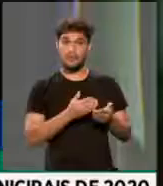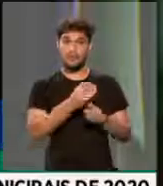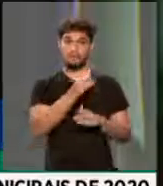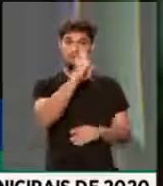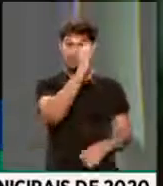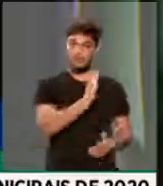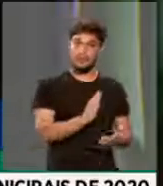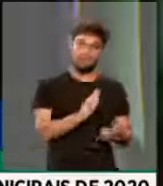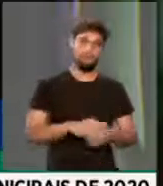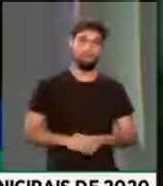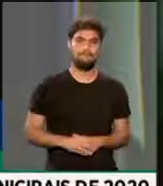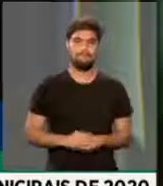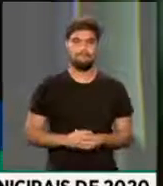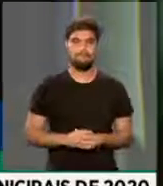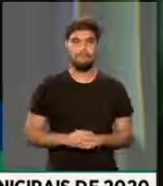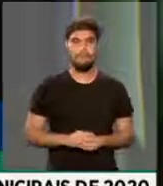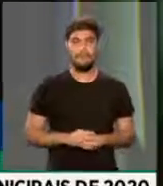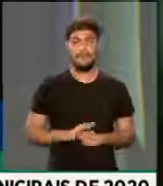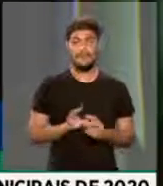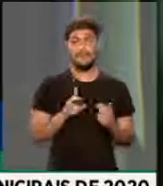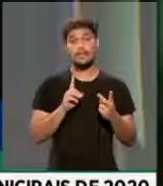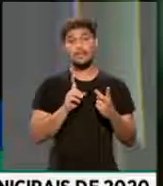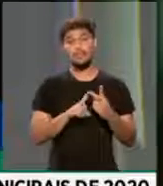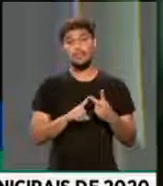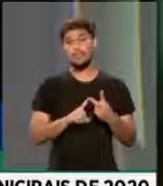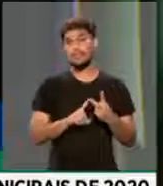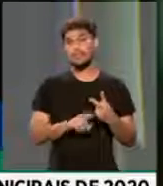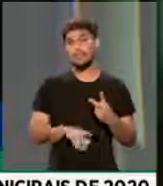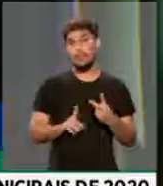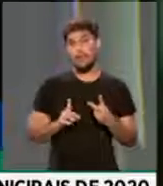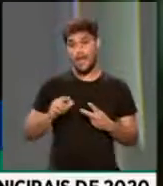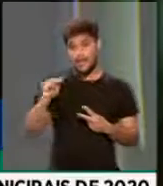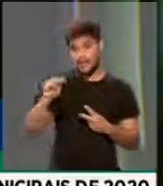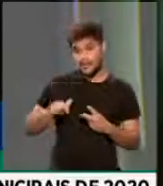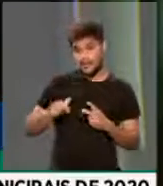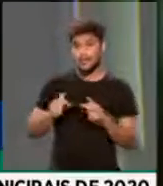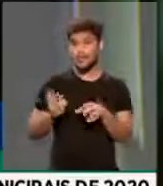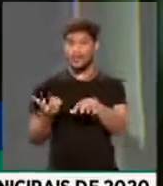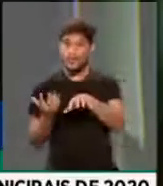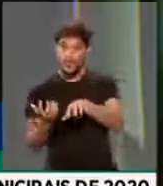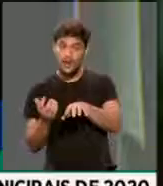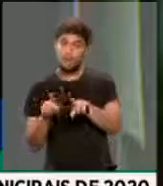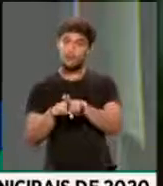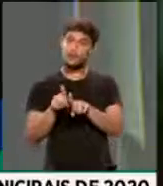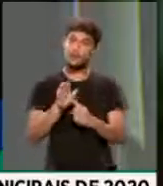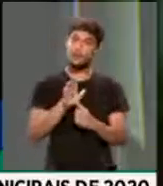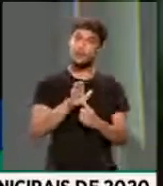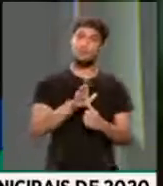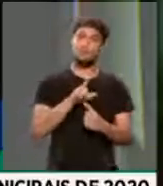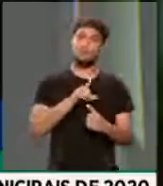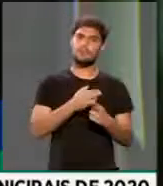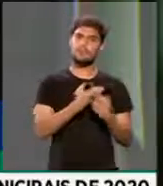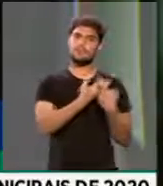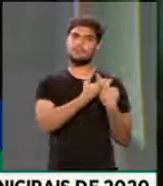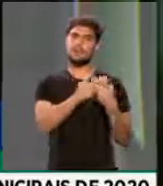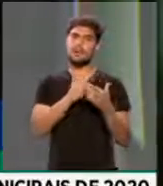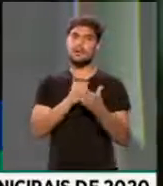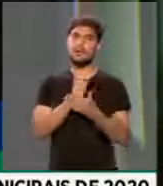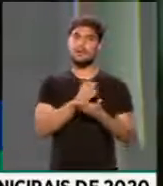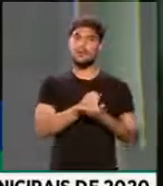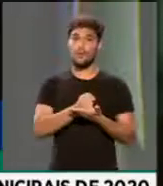brasileiras. Muito bem. Segundo ponto nós aqui no Congresso também demonstramos responsabilidade aprovando o